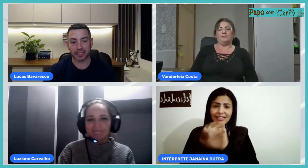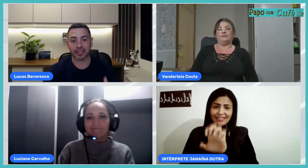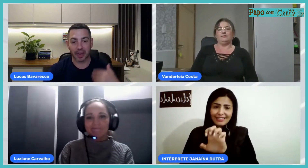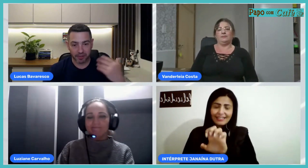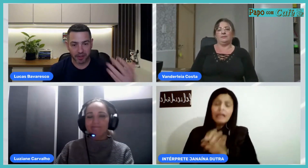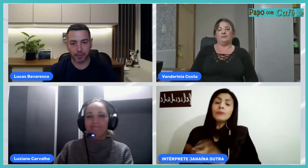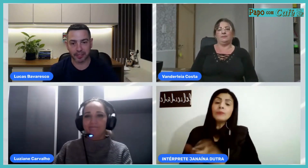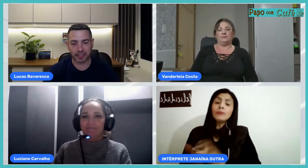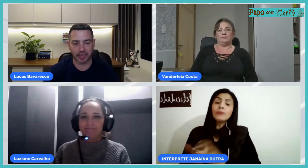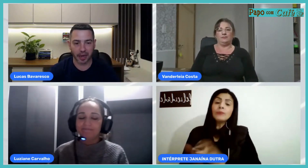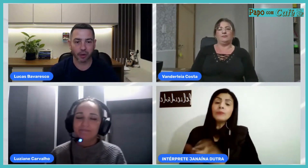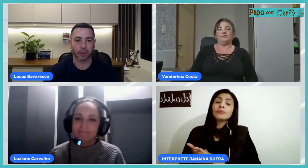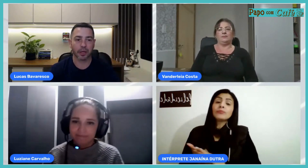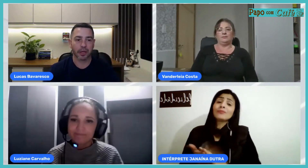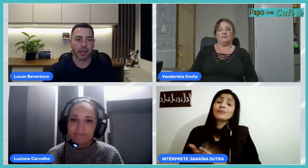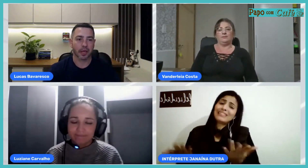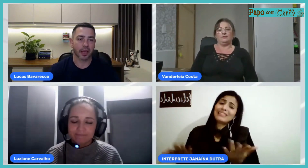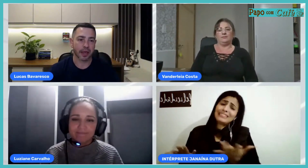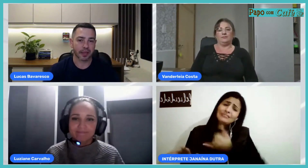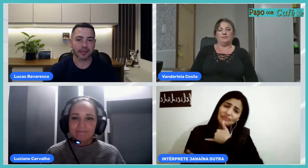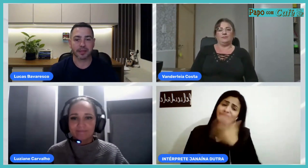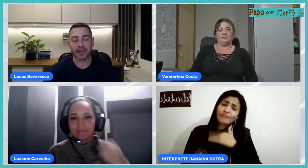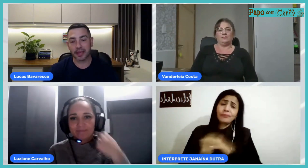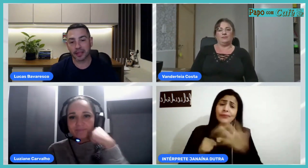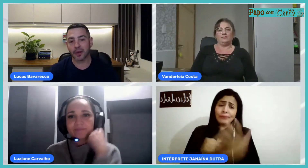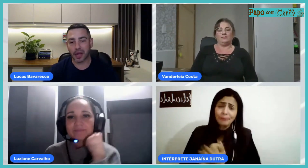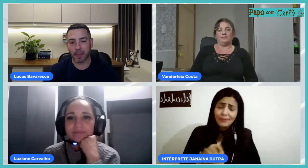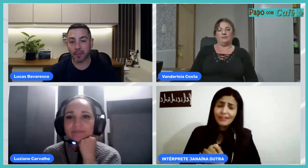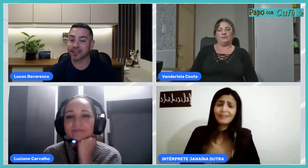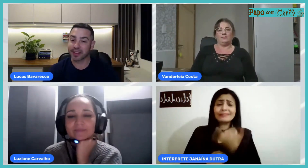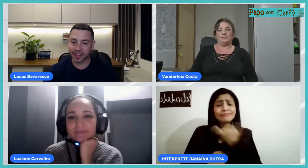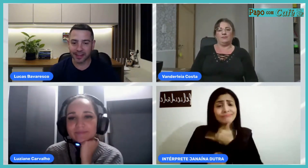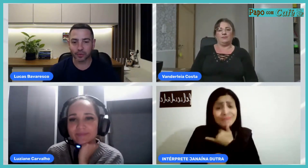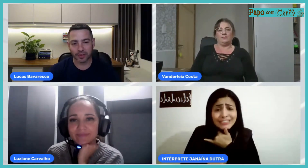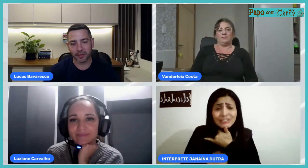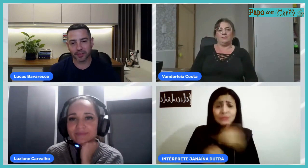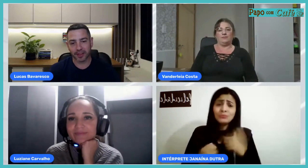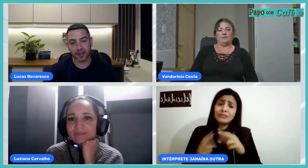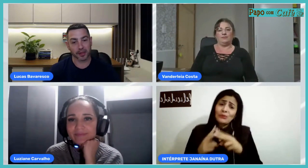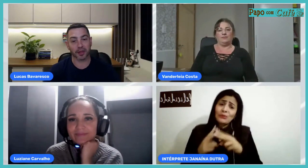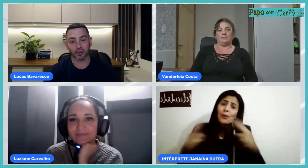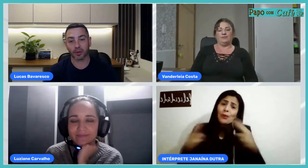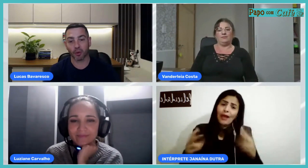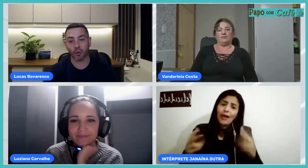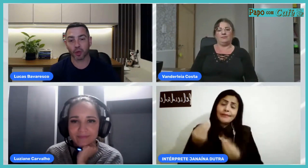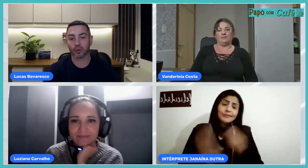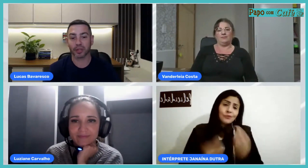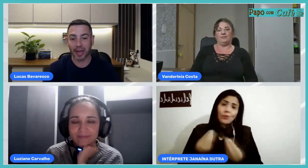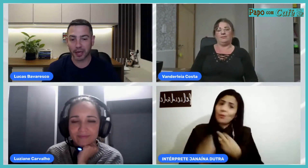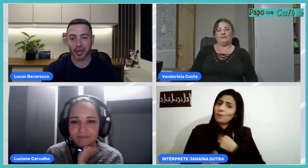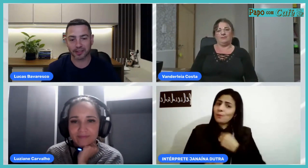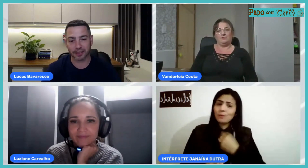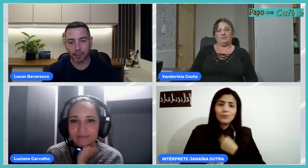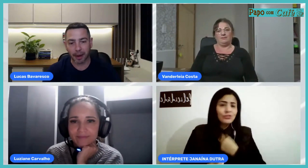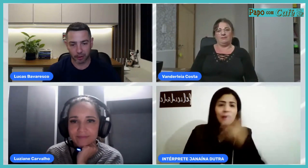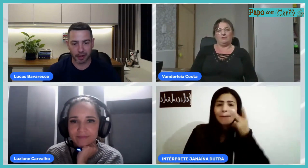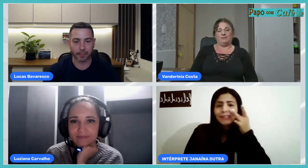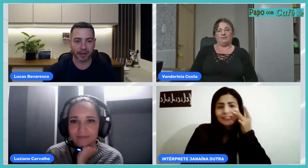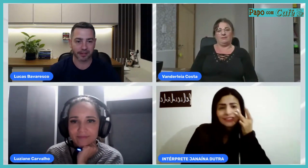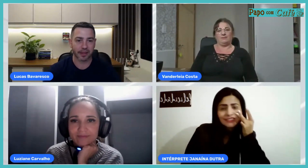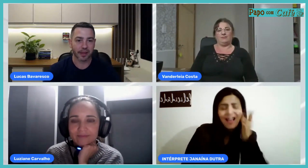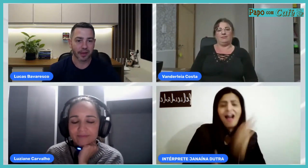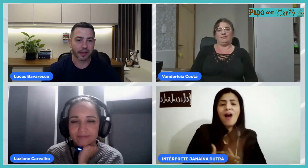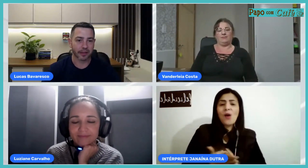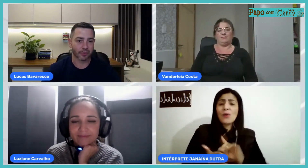e precisava de ser presencial. E aí, em seguida, eu acabei me desligando do CFC e a gente não deu continuidade a esse trabalho,